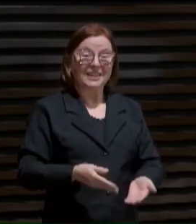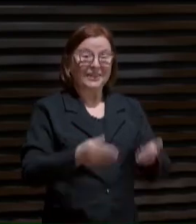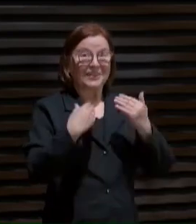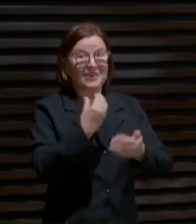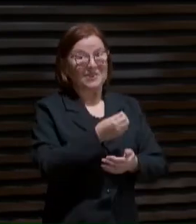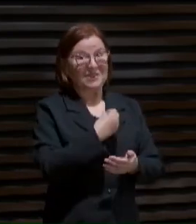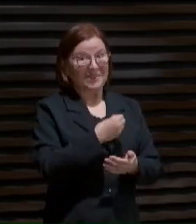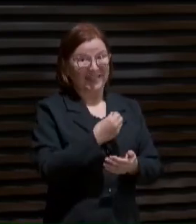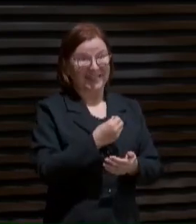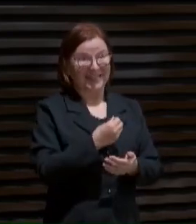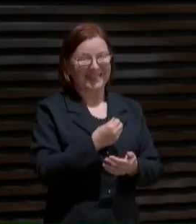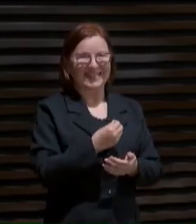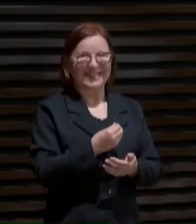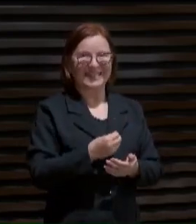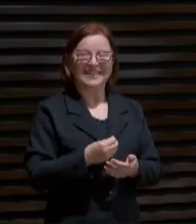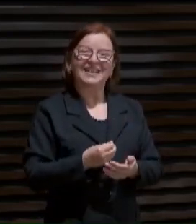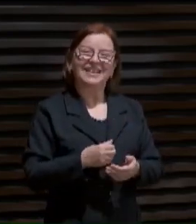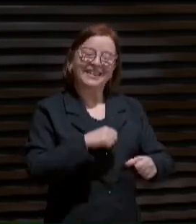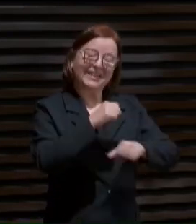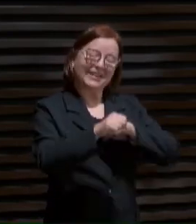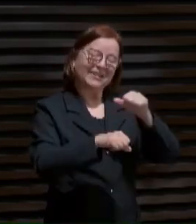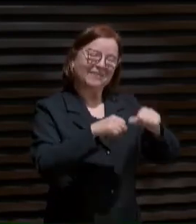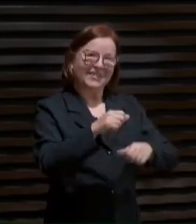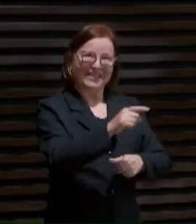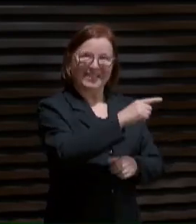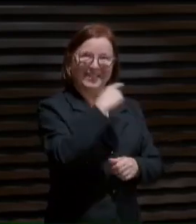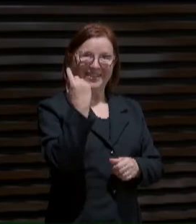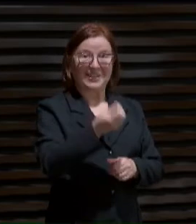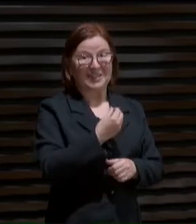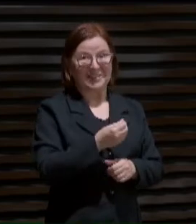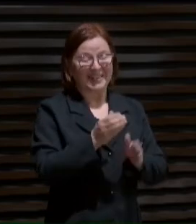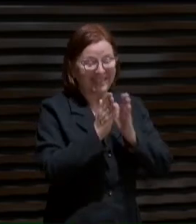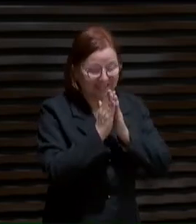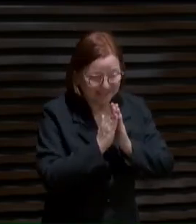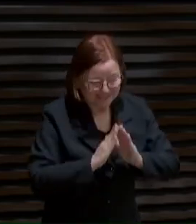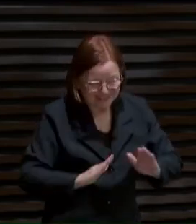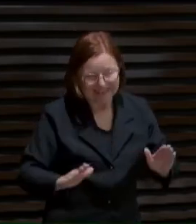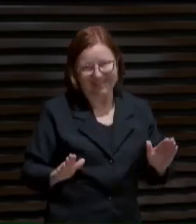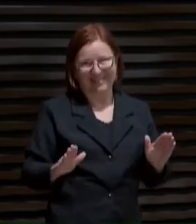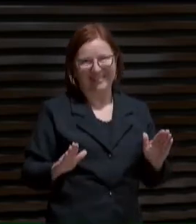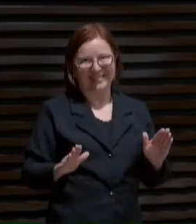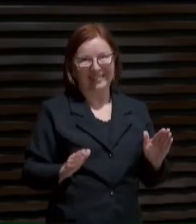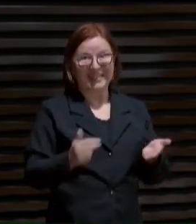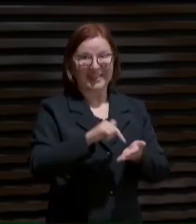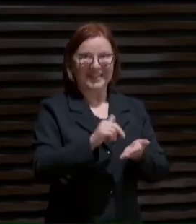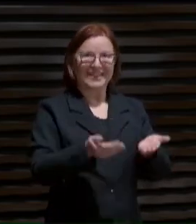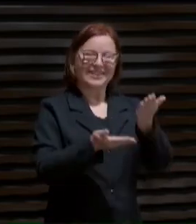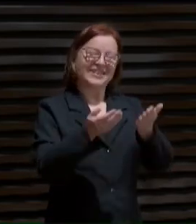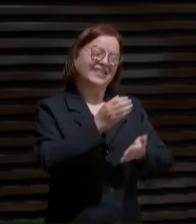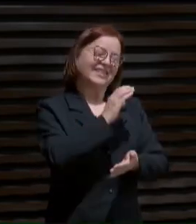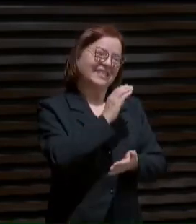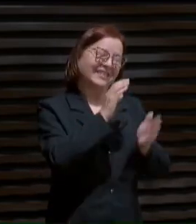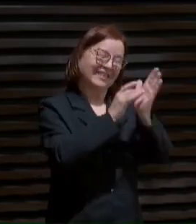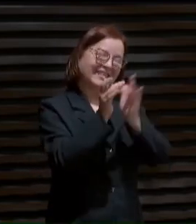nossa condição de verdadeiros adoradores EA ressurreição de Jesus Cristo é justamente a vivificação